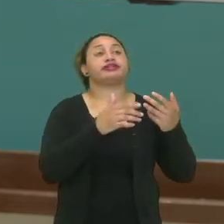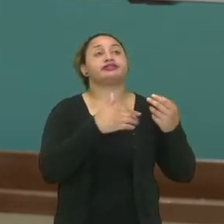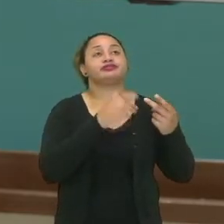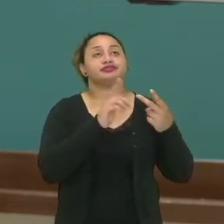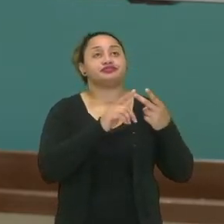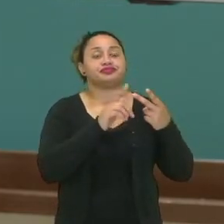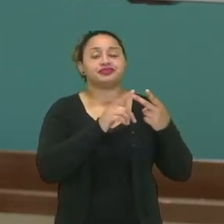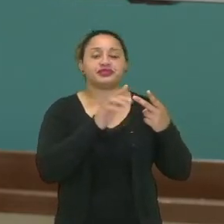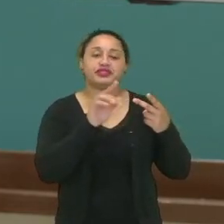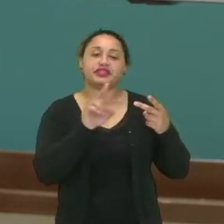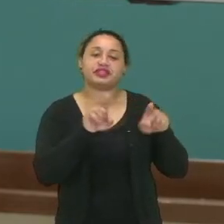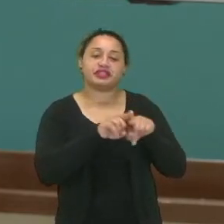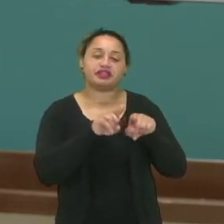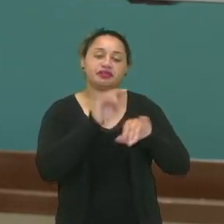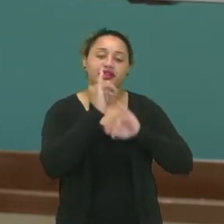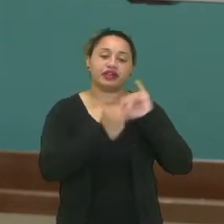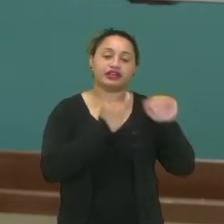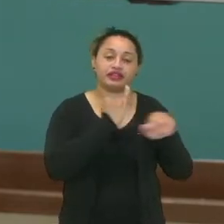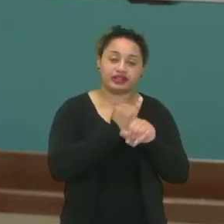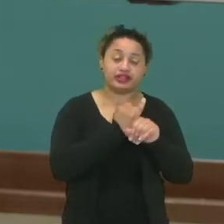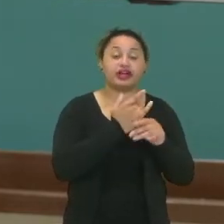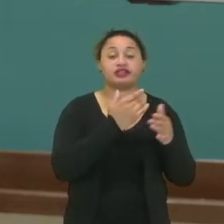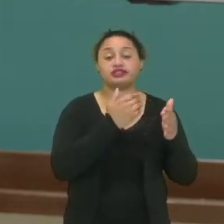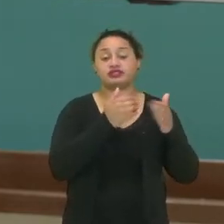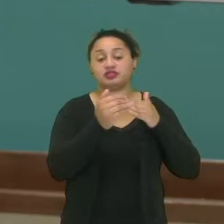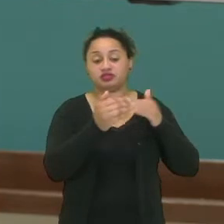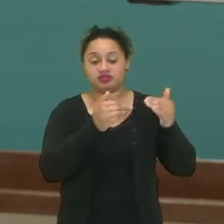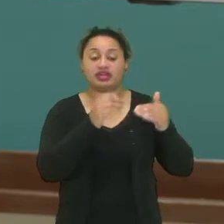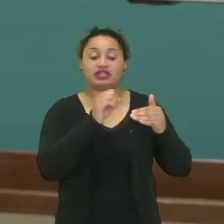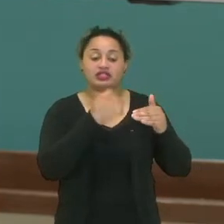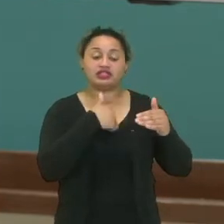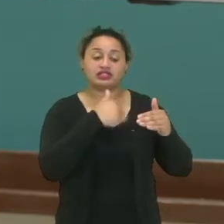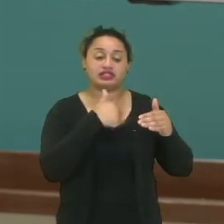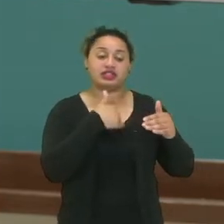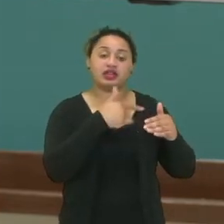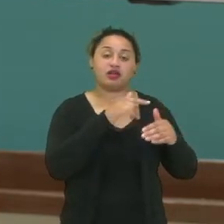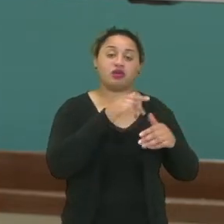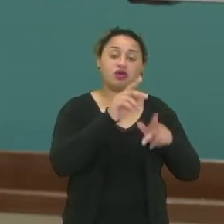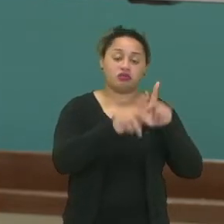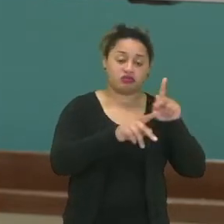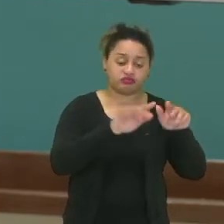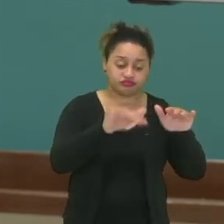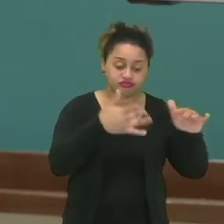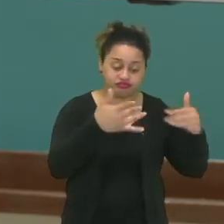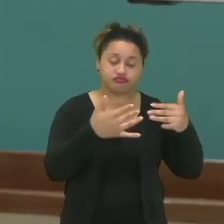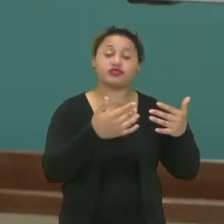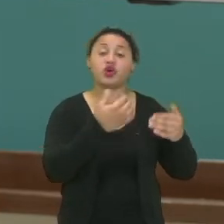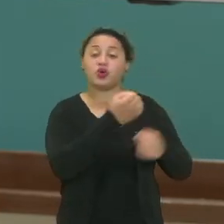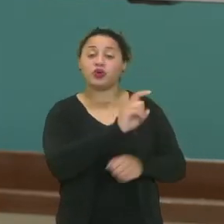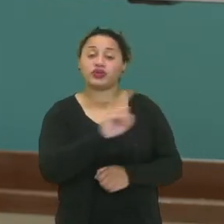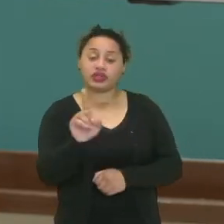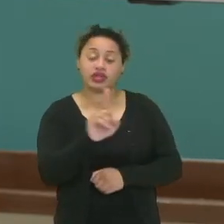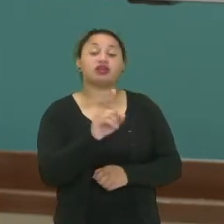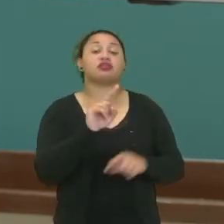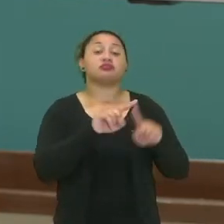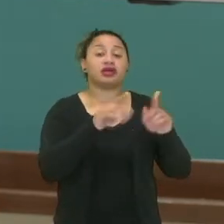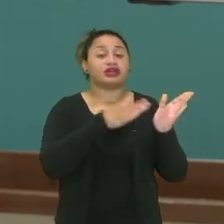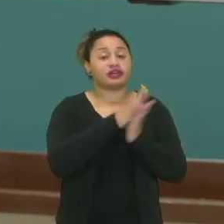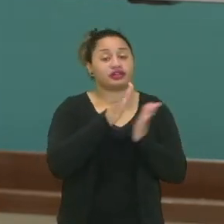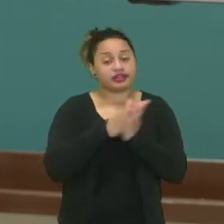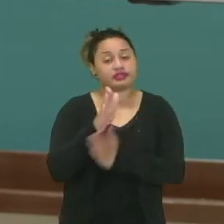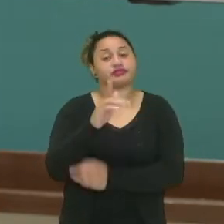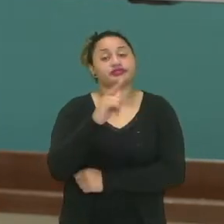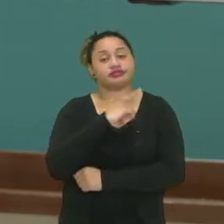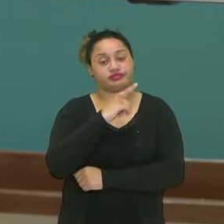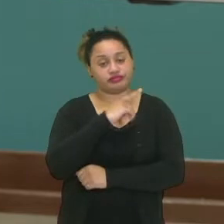empresa, a internet, independentemente se você está atendendo o público ou não, essas despesas vão acontecer, que são